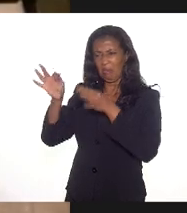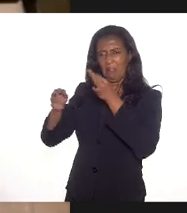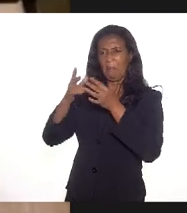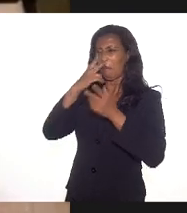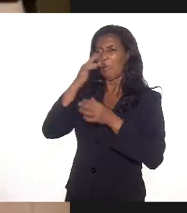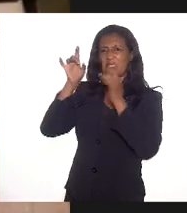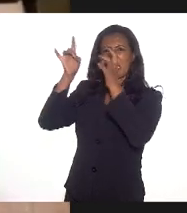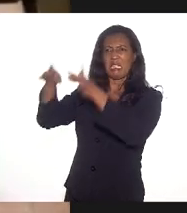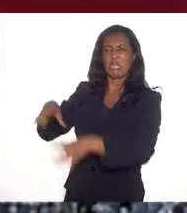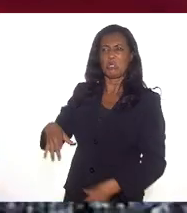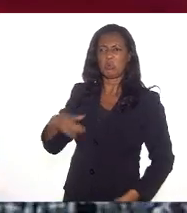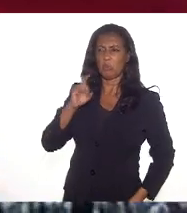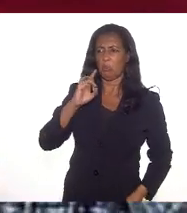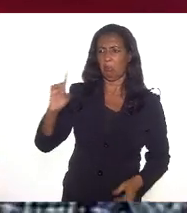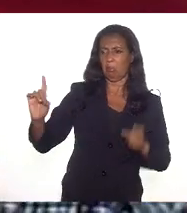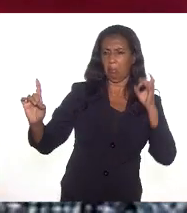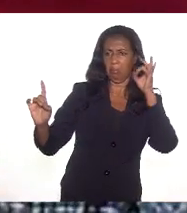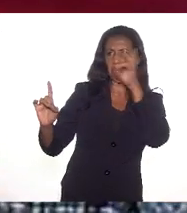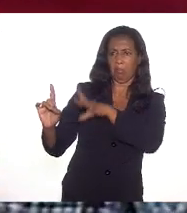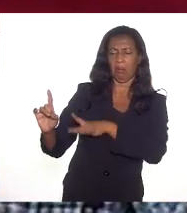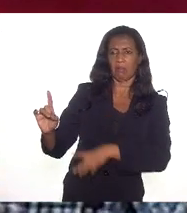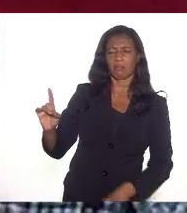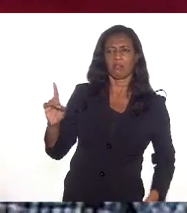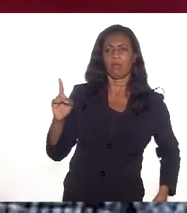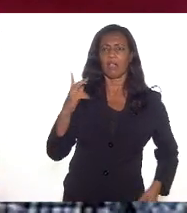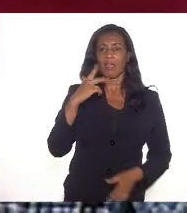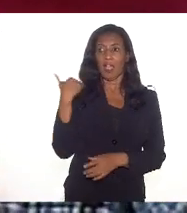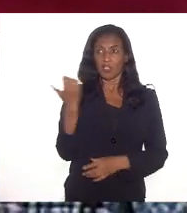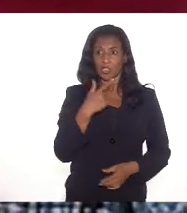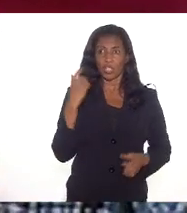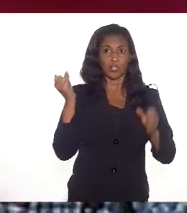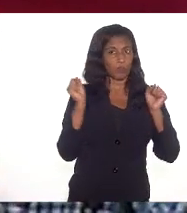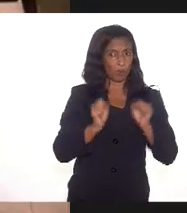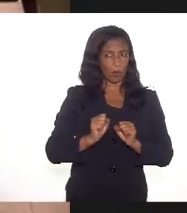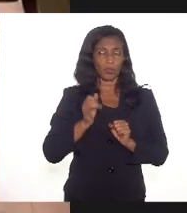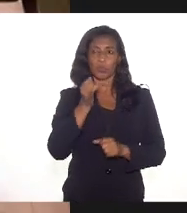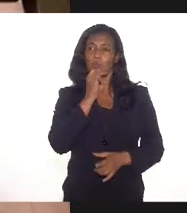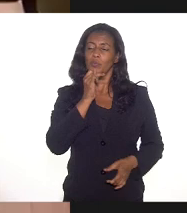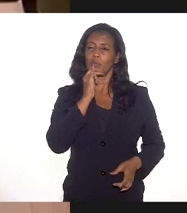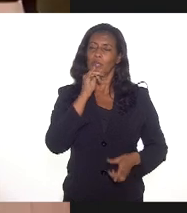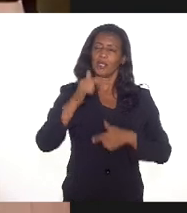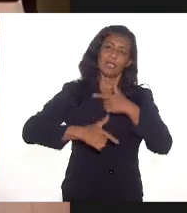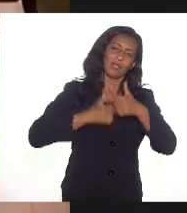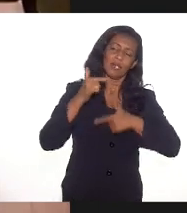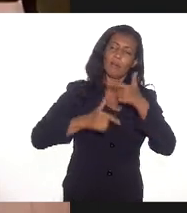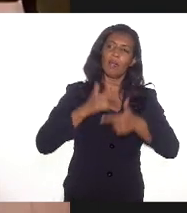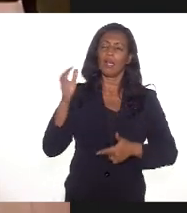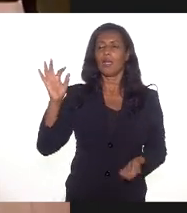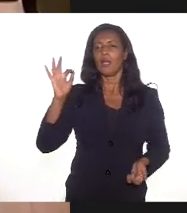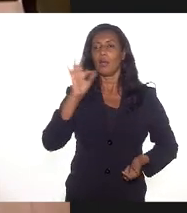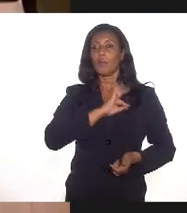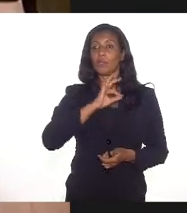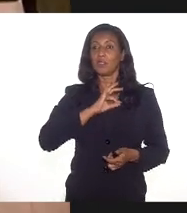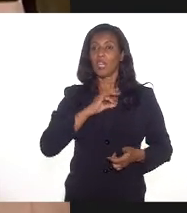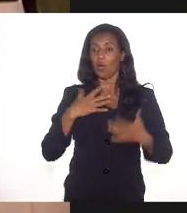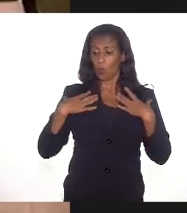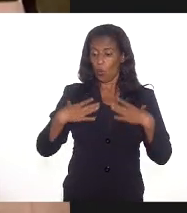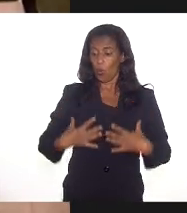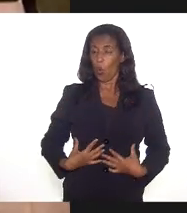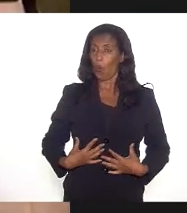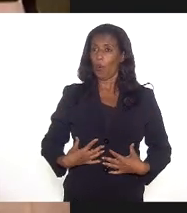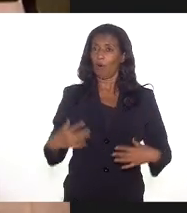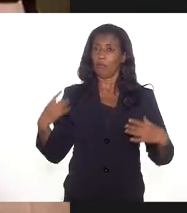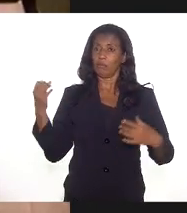do policial militar. A gente poderia, por exemplo, trabalhar para que o policial pudesse ter o seu fardamento, que o salário já é